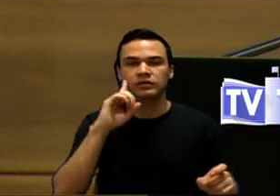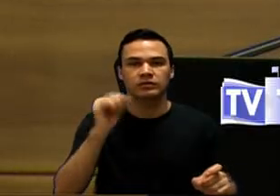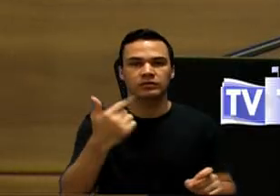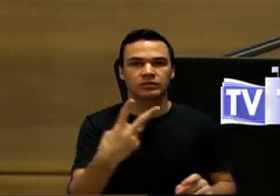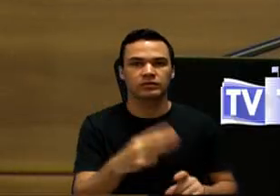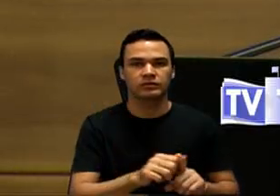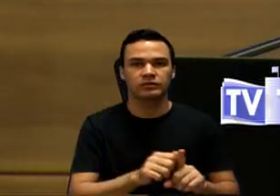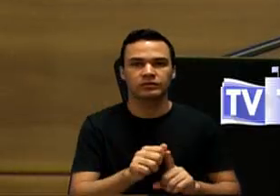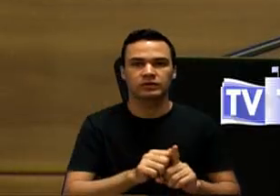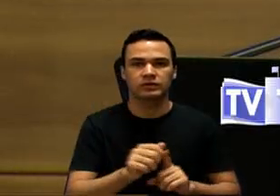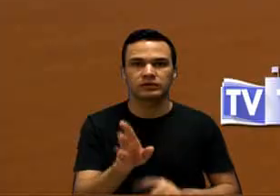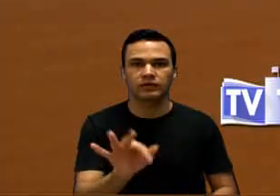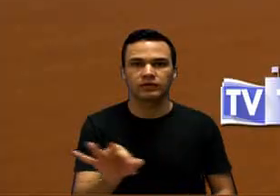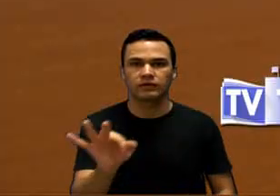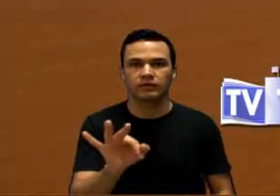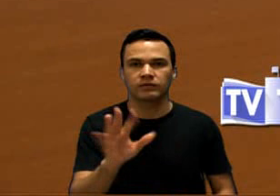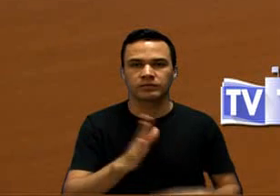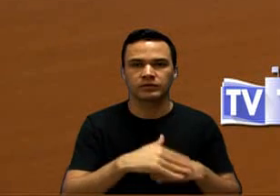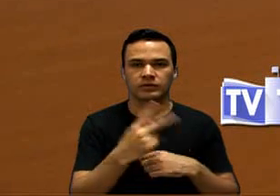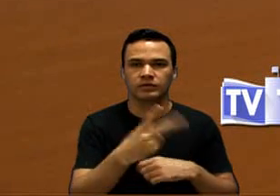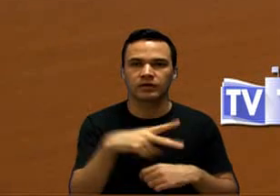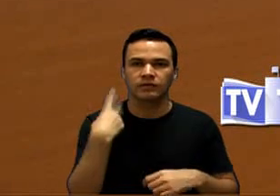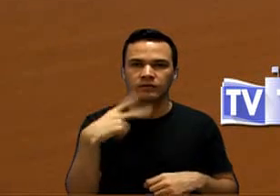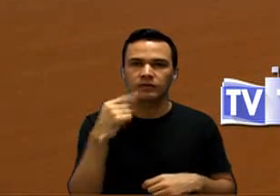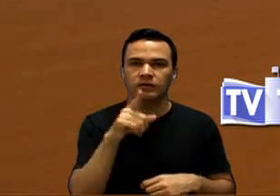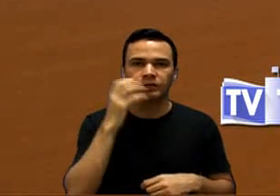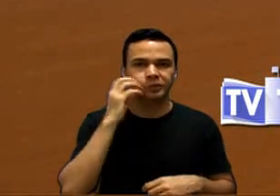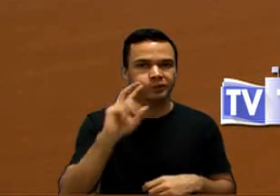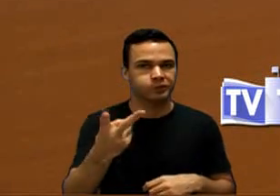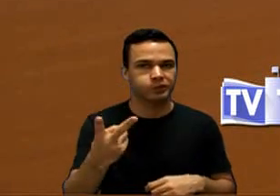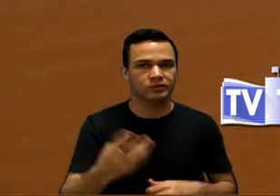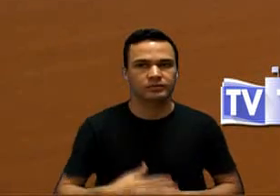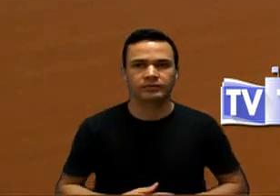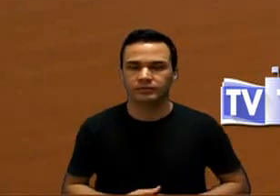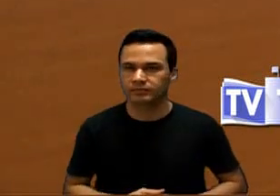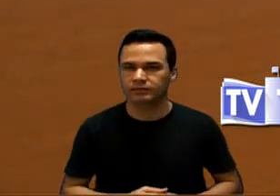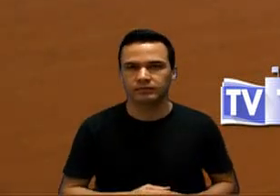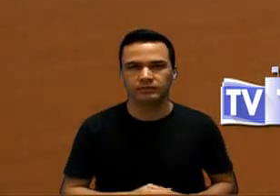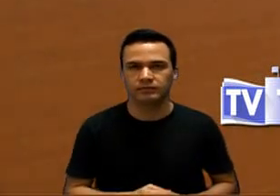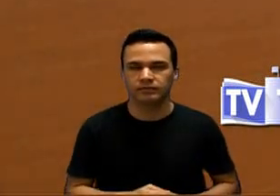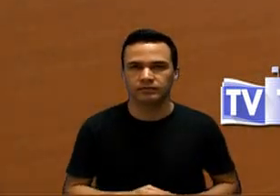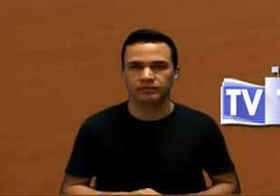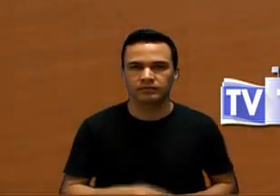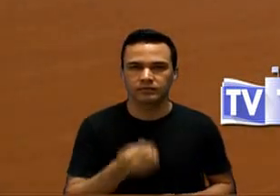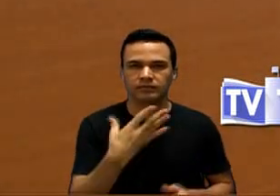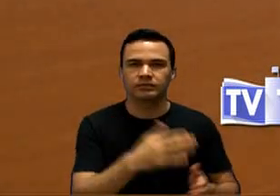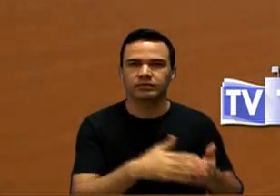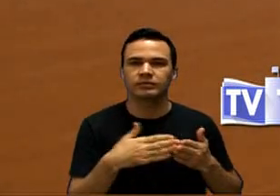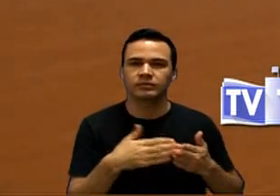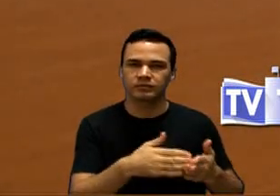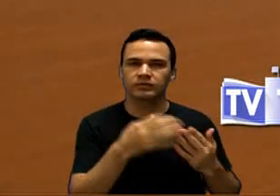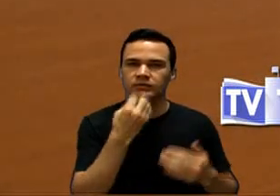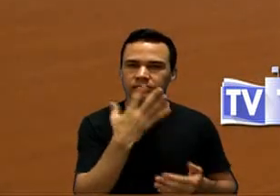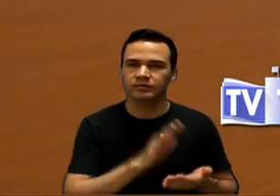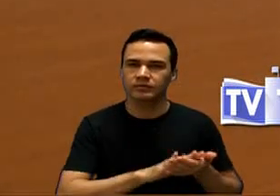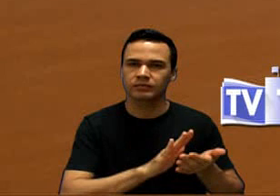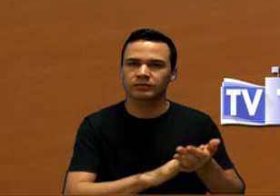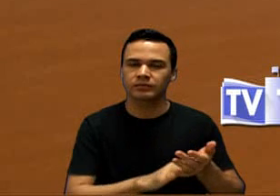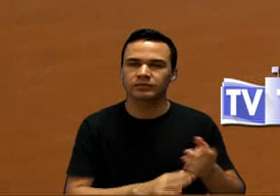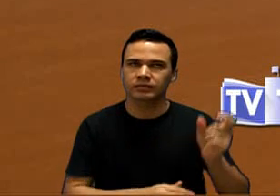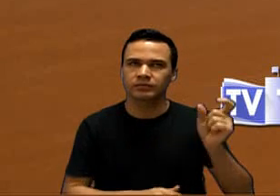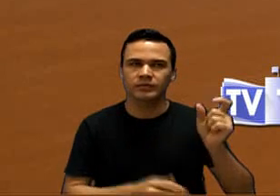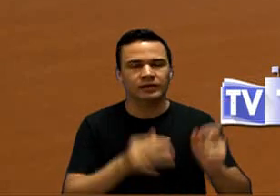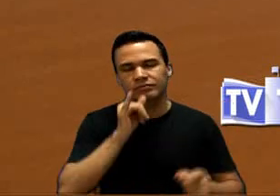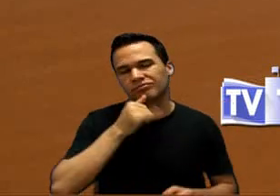23 de fevereiro, o vereador Hudson Pessini. Requerimento verbal, voto de congratulações,